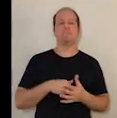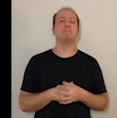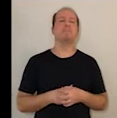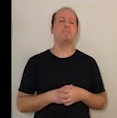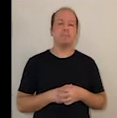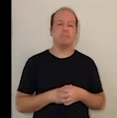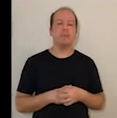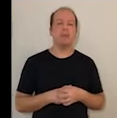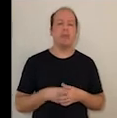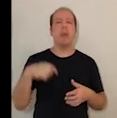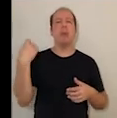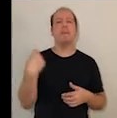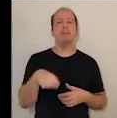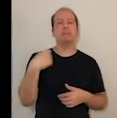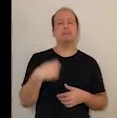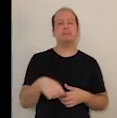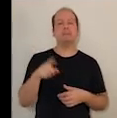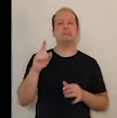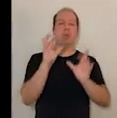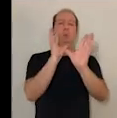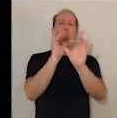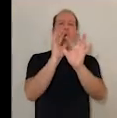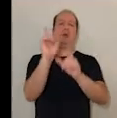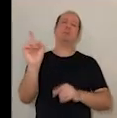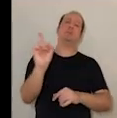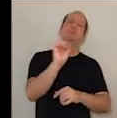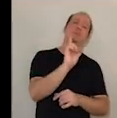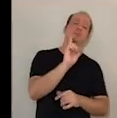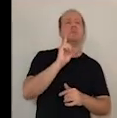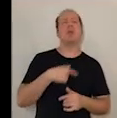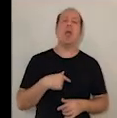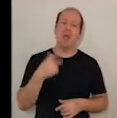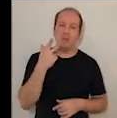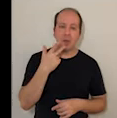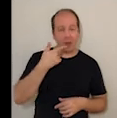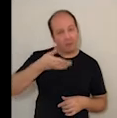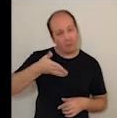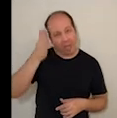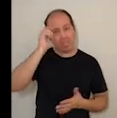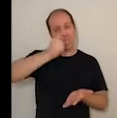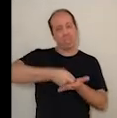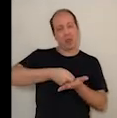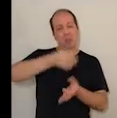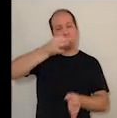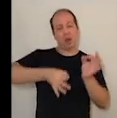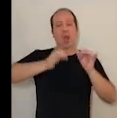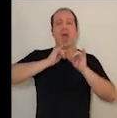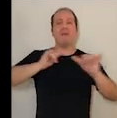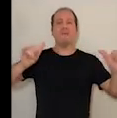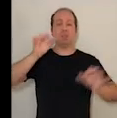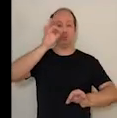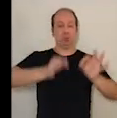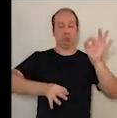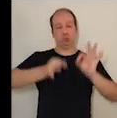proceder. Toca a sineta. Entra Nano. Nano, dirija-se ao tribunal e peça